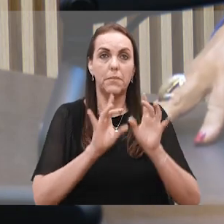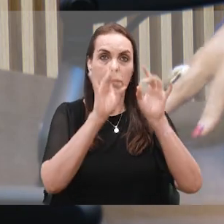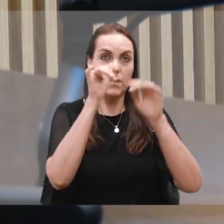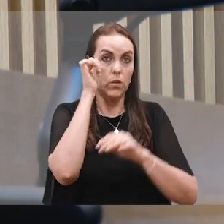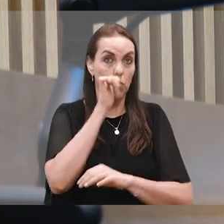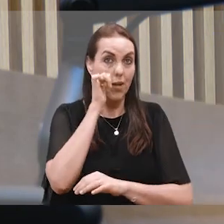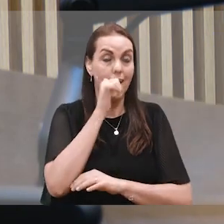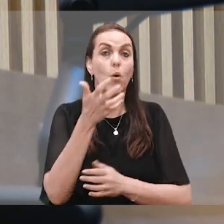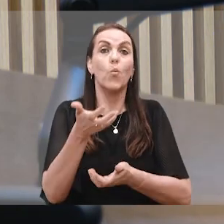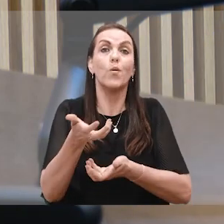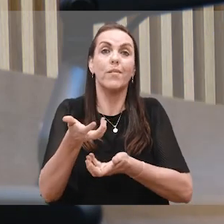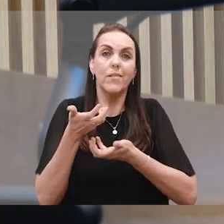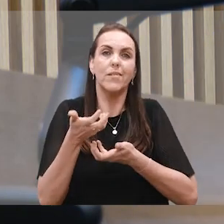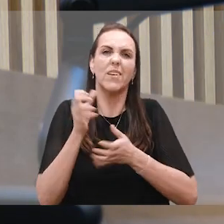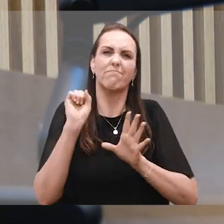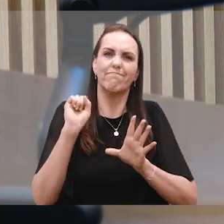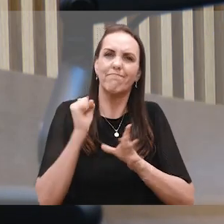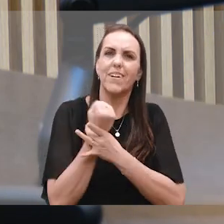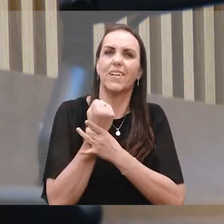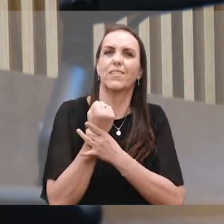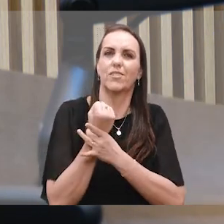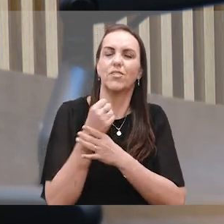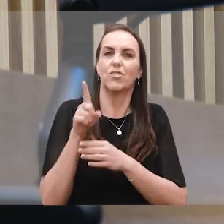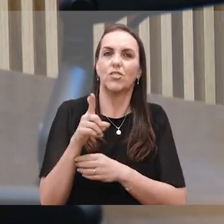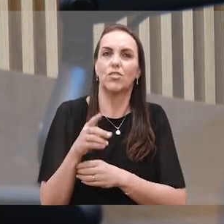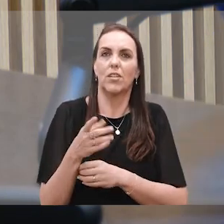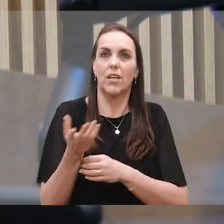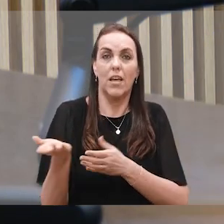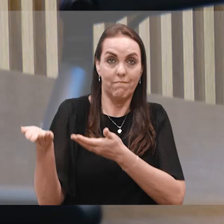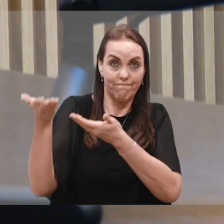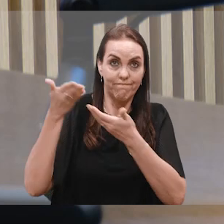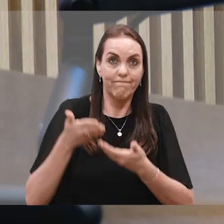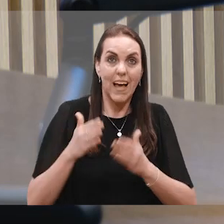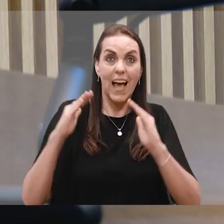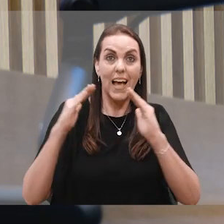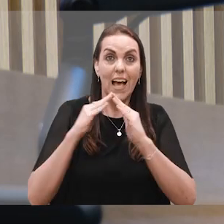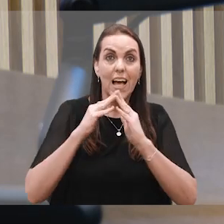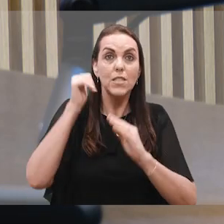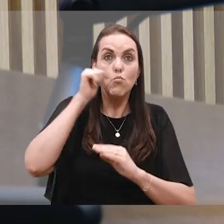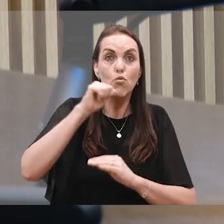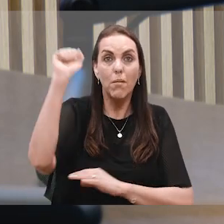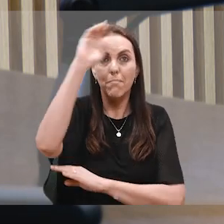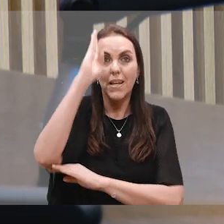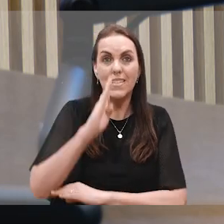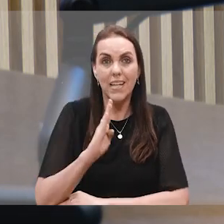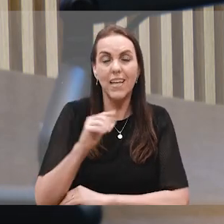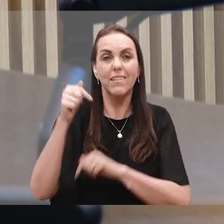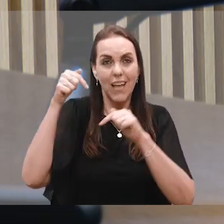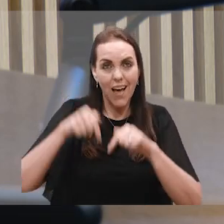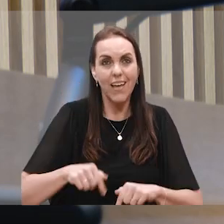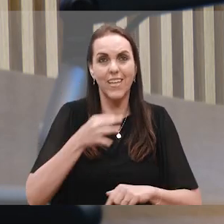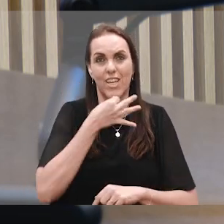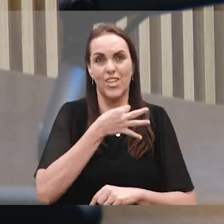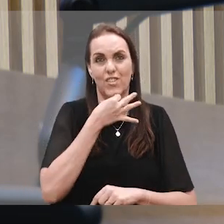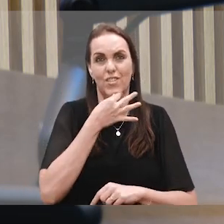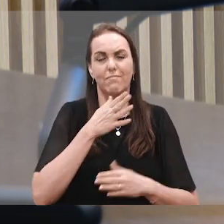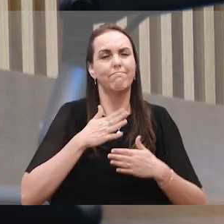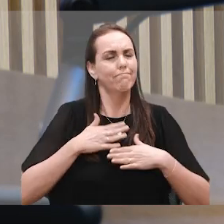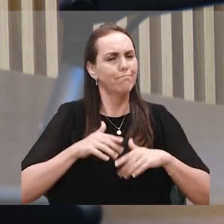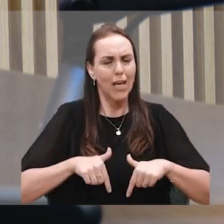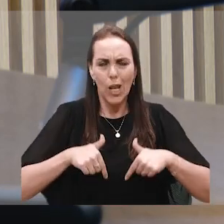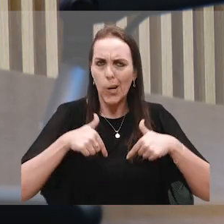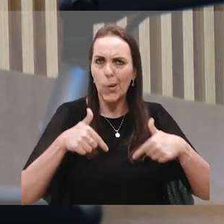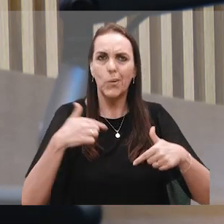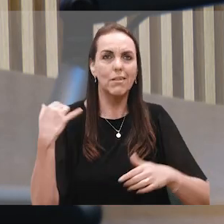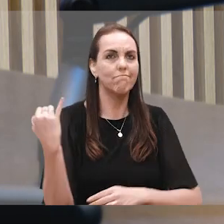Especial da Mulher, eu queria garantir a vinda da Casa da Mulher Brasileira para Caxias. Então, essa para mim foi uma